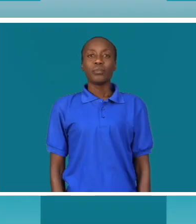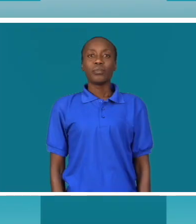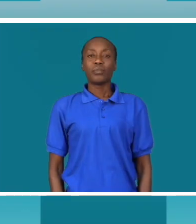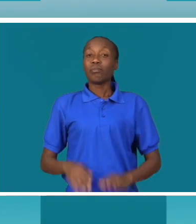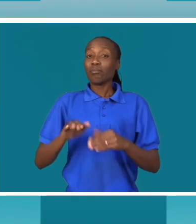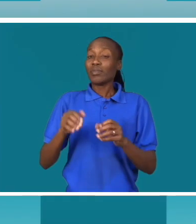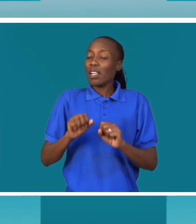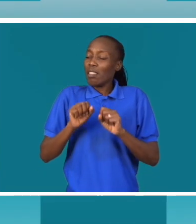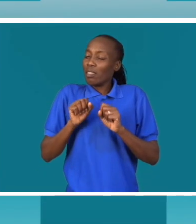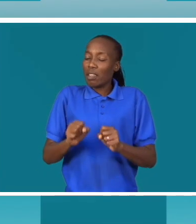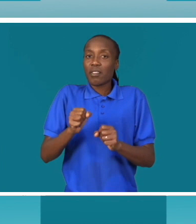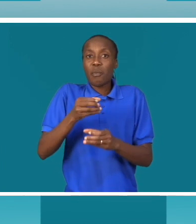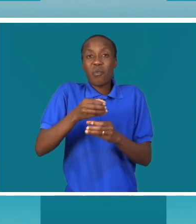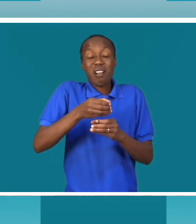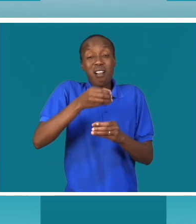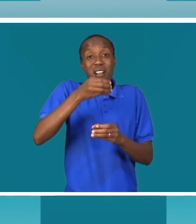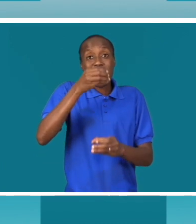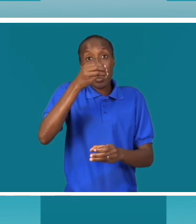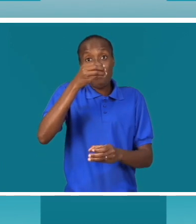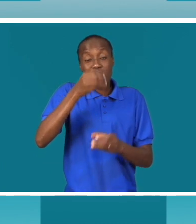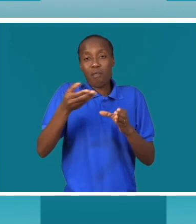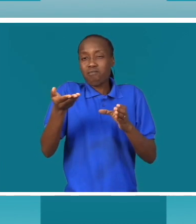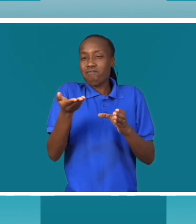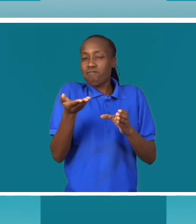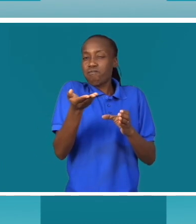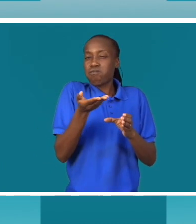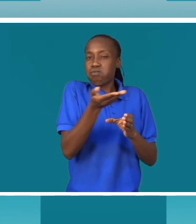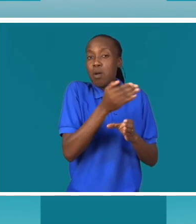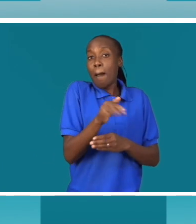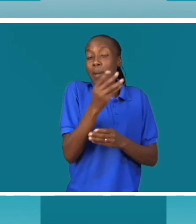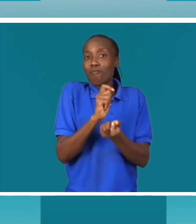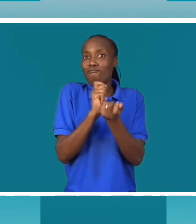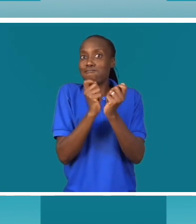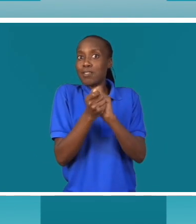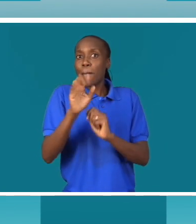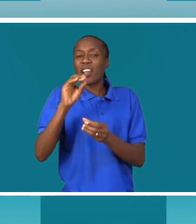Tem que dizer uma garrafa ali, para dizer a copo.